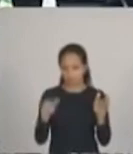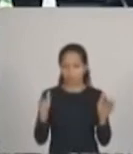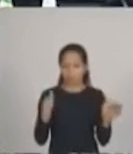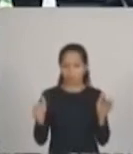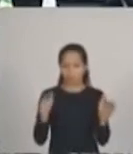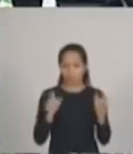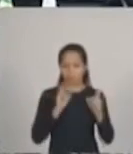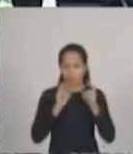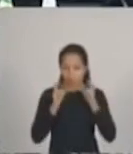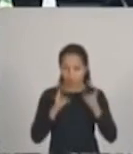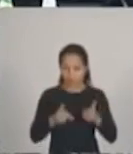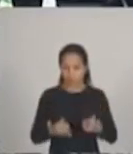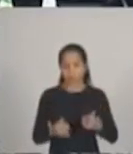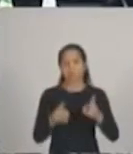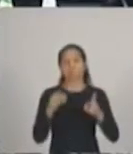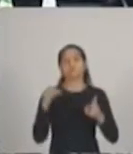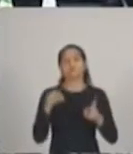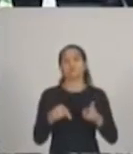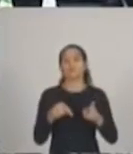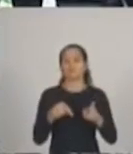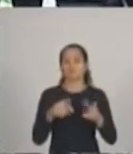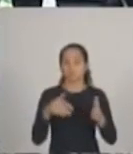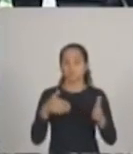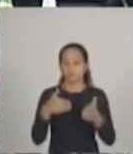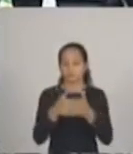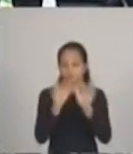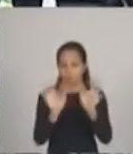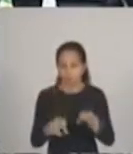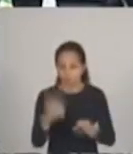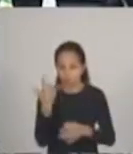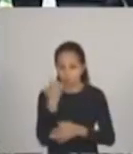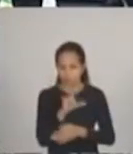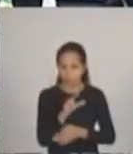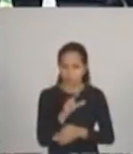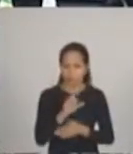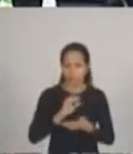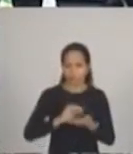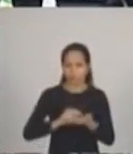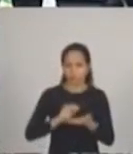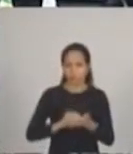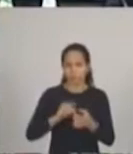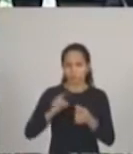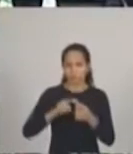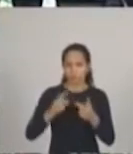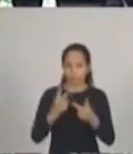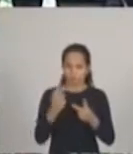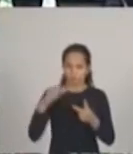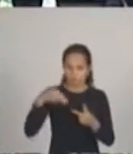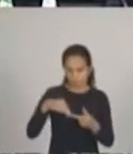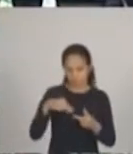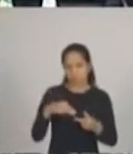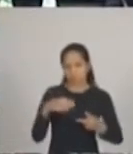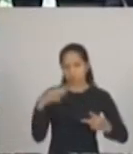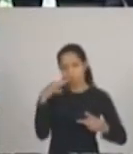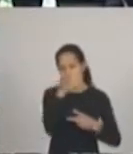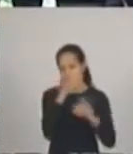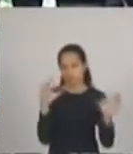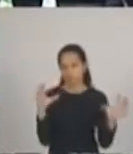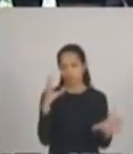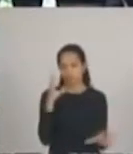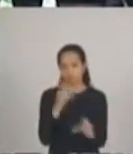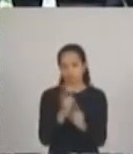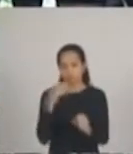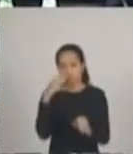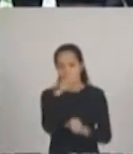fazer ele até o final, porque já está faltando 2 minutos para finalizar, mas para a gente concluir a segunda parte. Requerimento